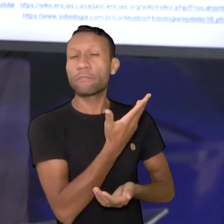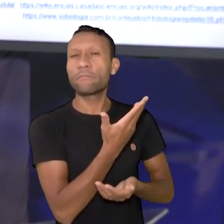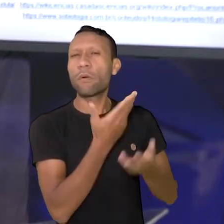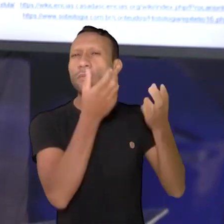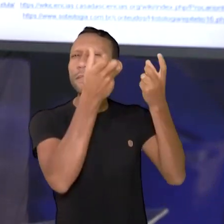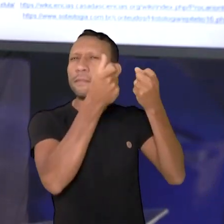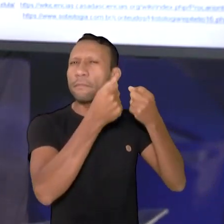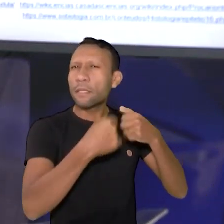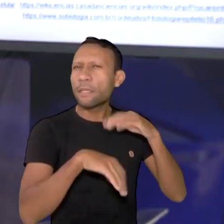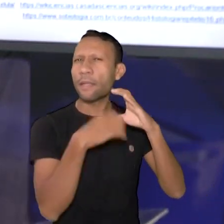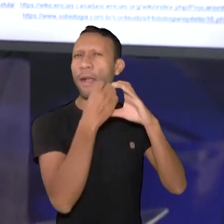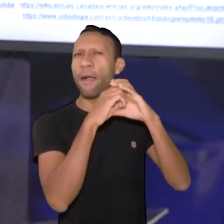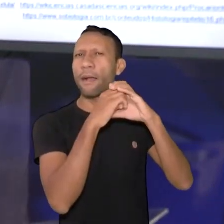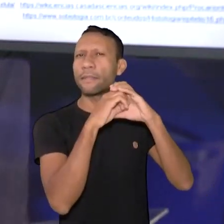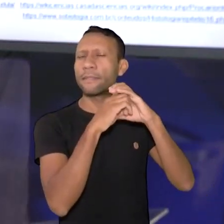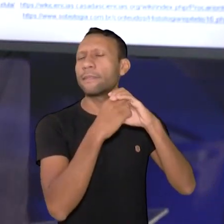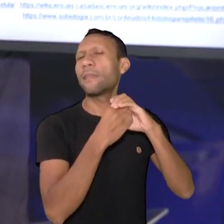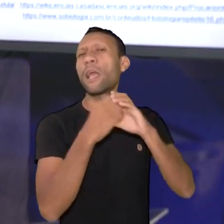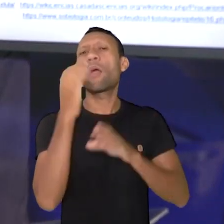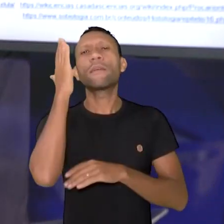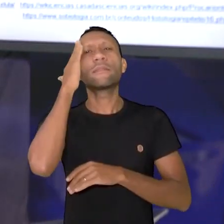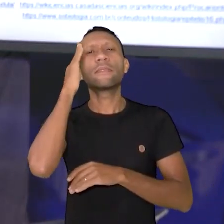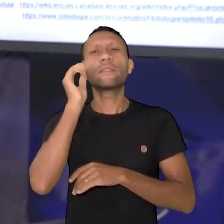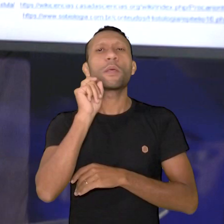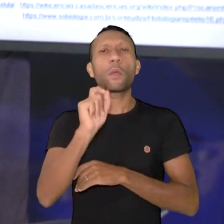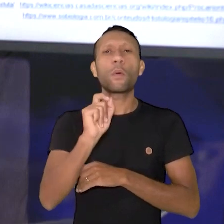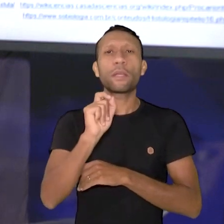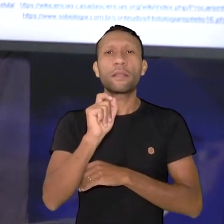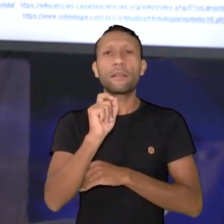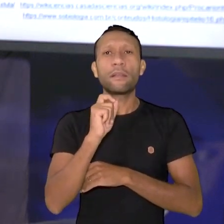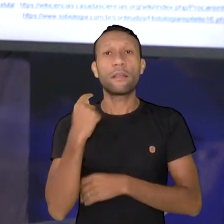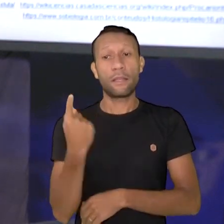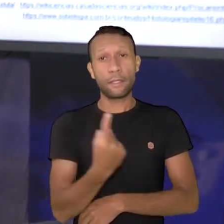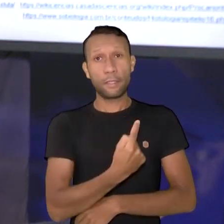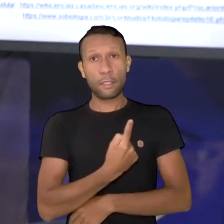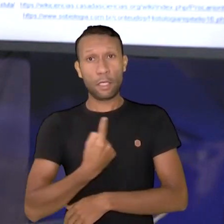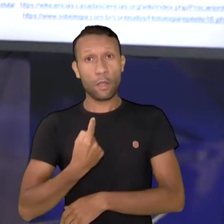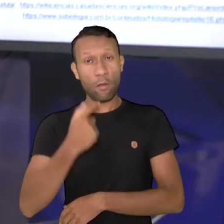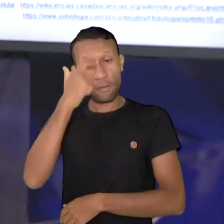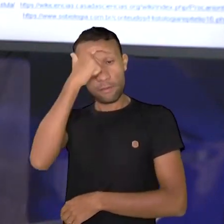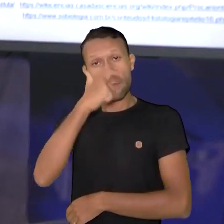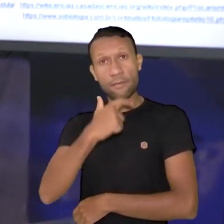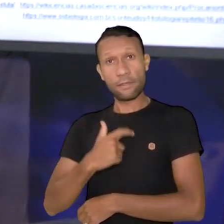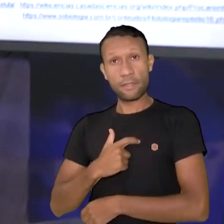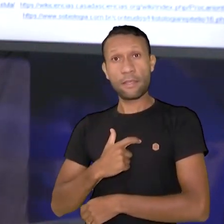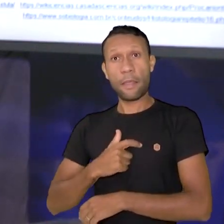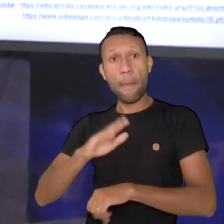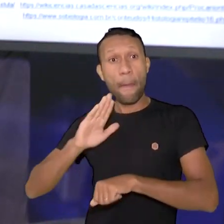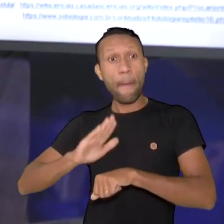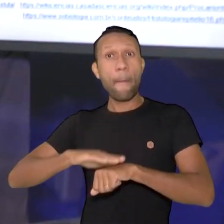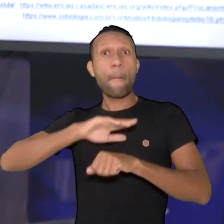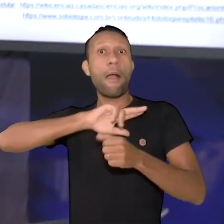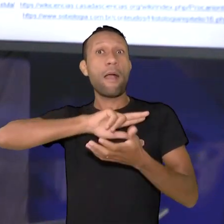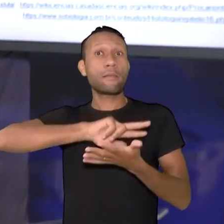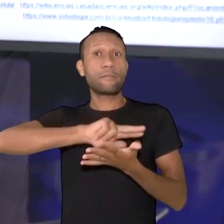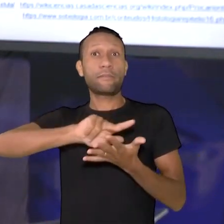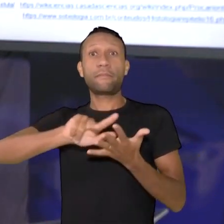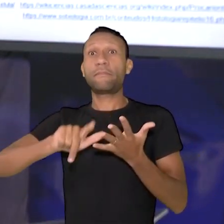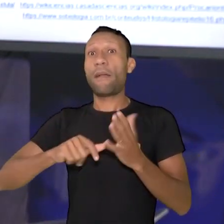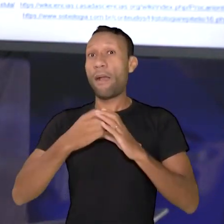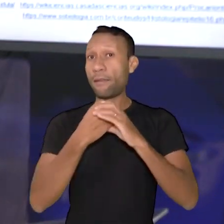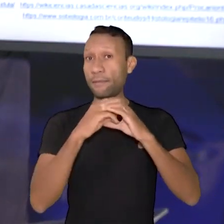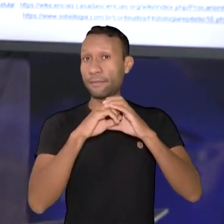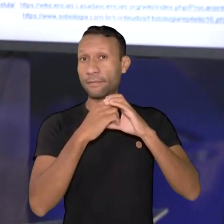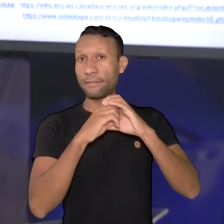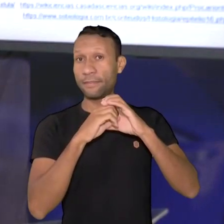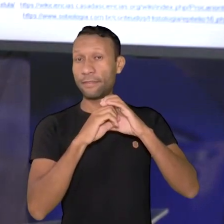dessas células, a gente tem que entender que quando a gente é um ser pluricelular, que apresenta mais de uma célula, então o que